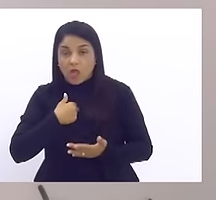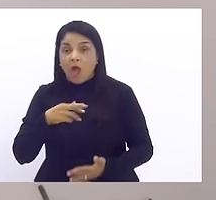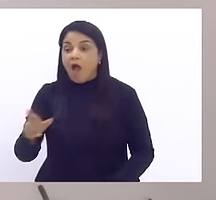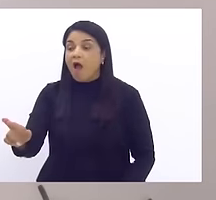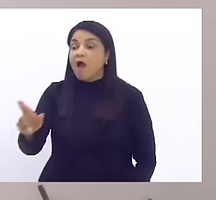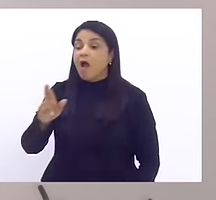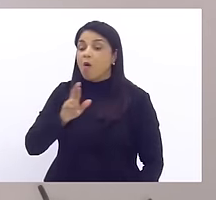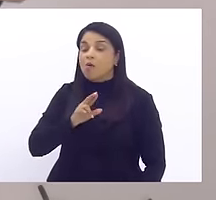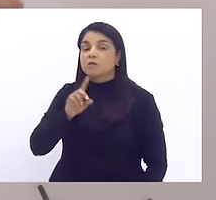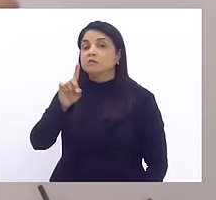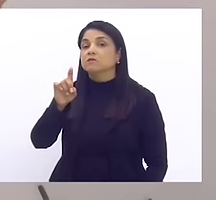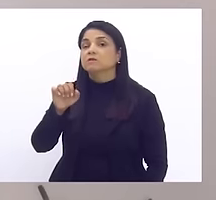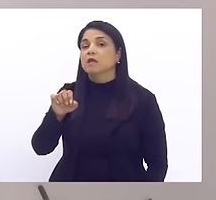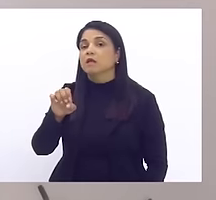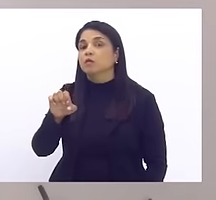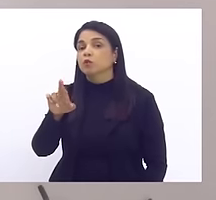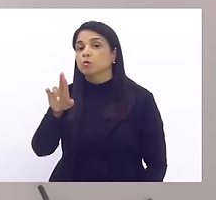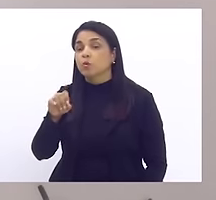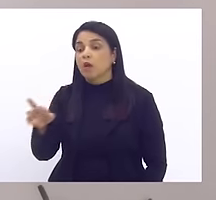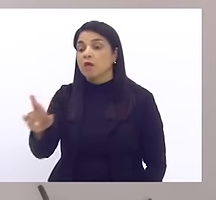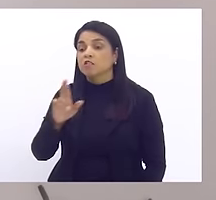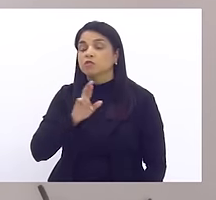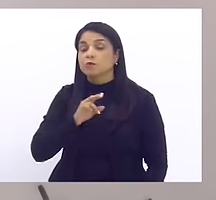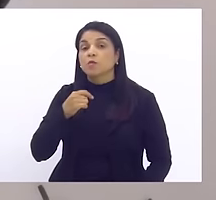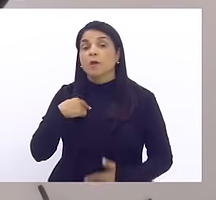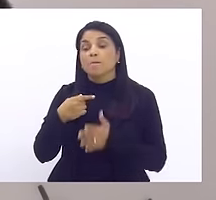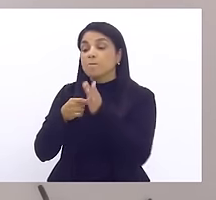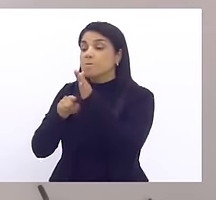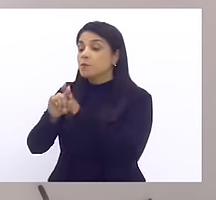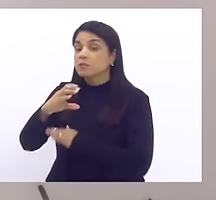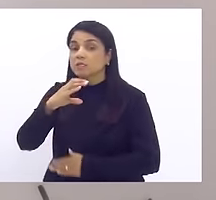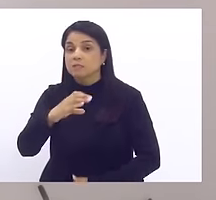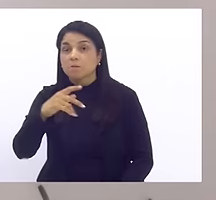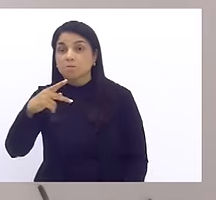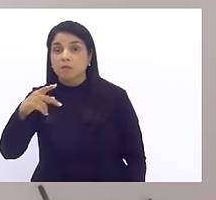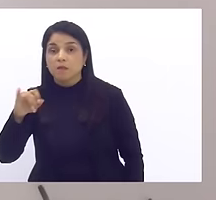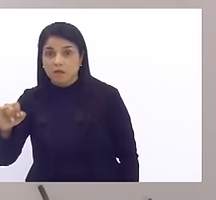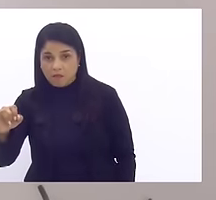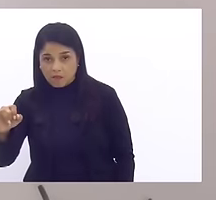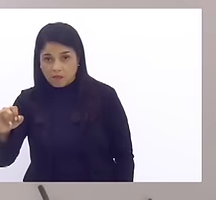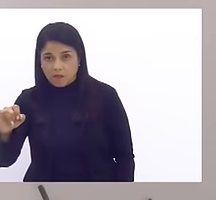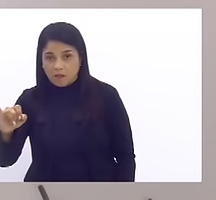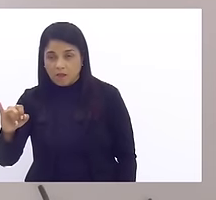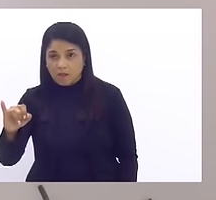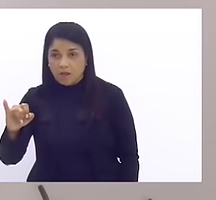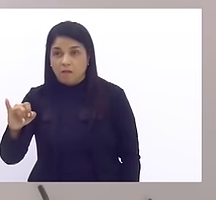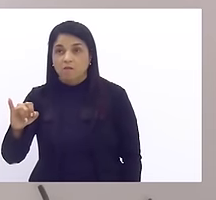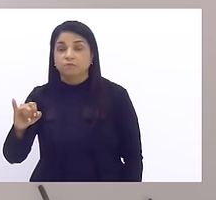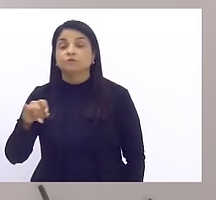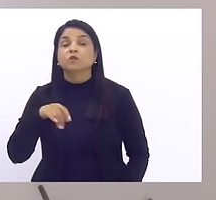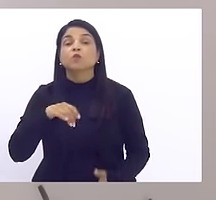tem que responder isso é uma pergunta na CPI vocês têm obrigação de responder então como quinta